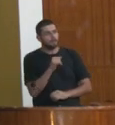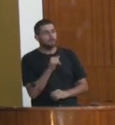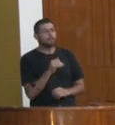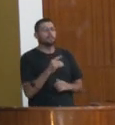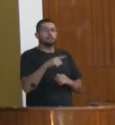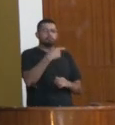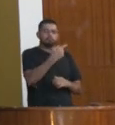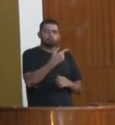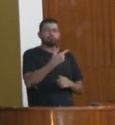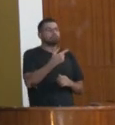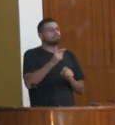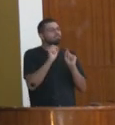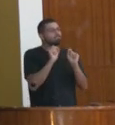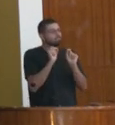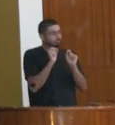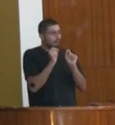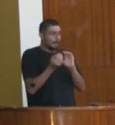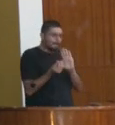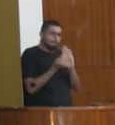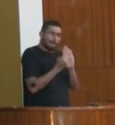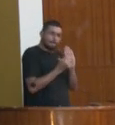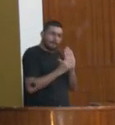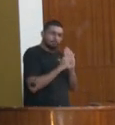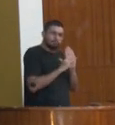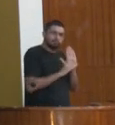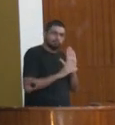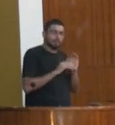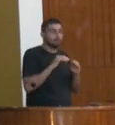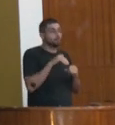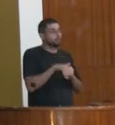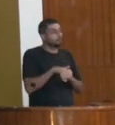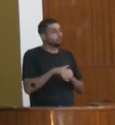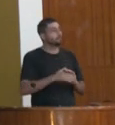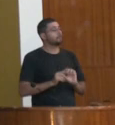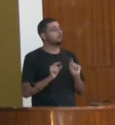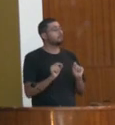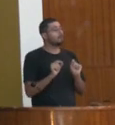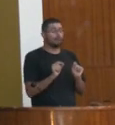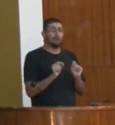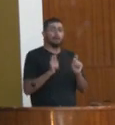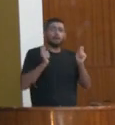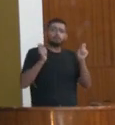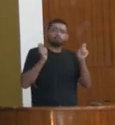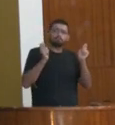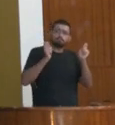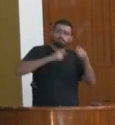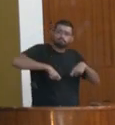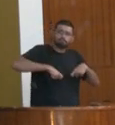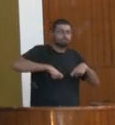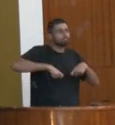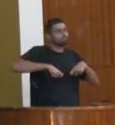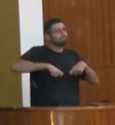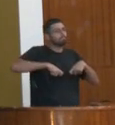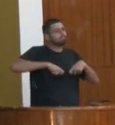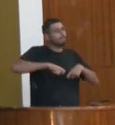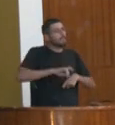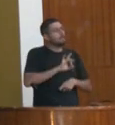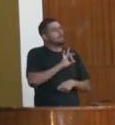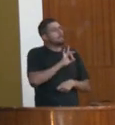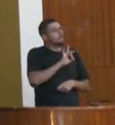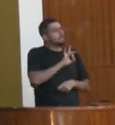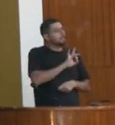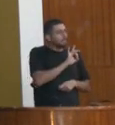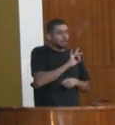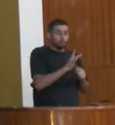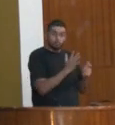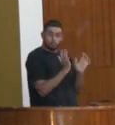ser colocado em pauta, é a questão de capacitar os demais companheiros de